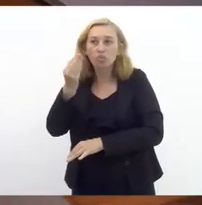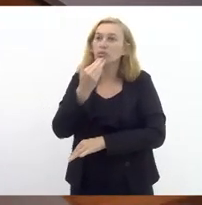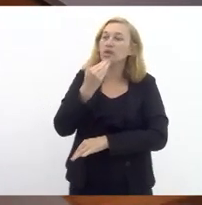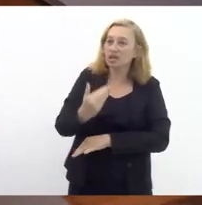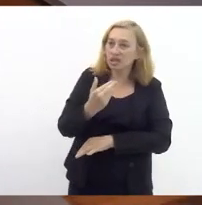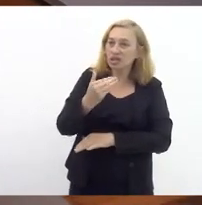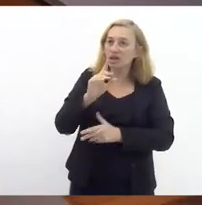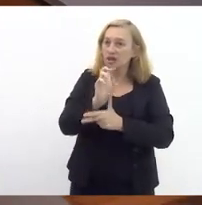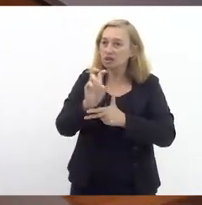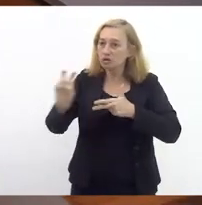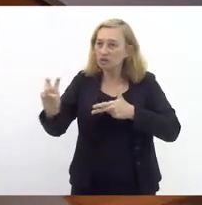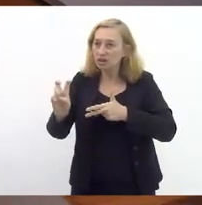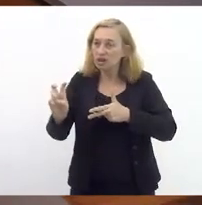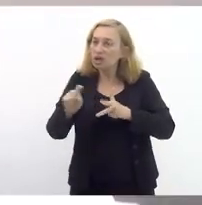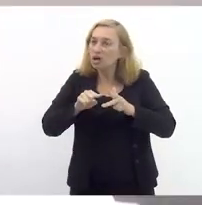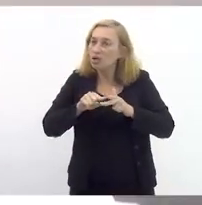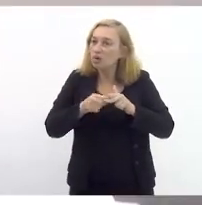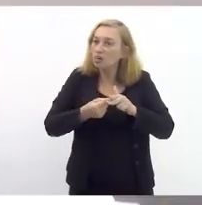para a Supervia